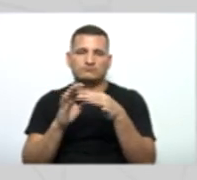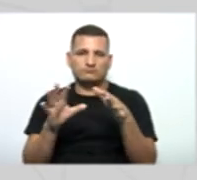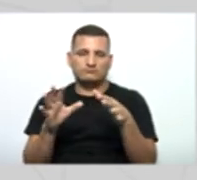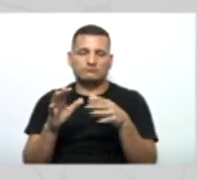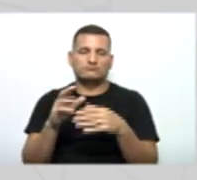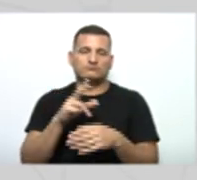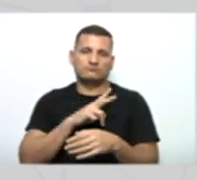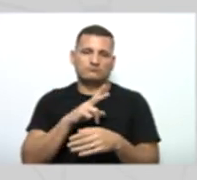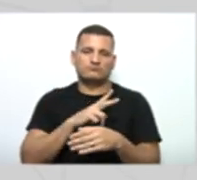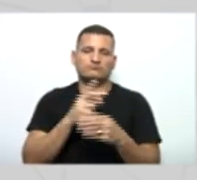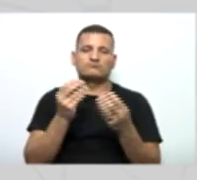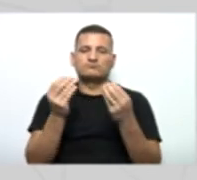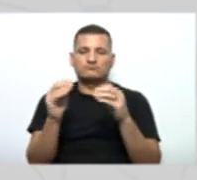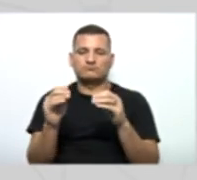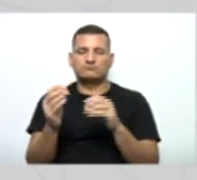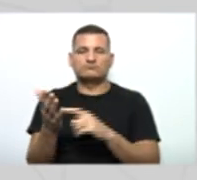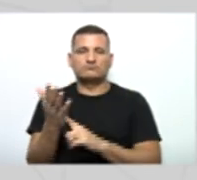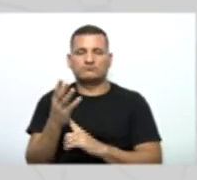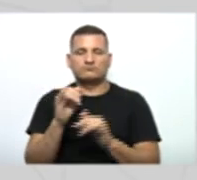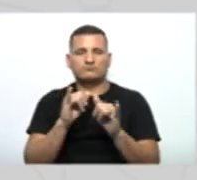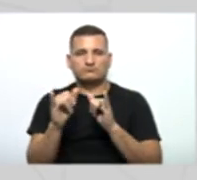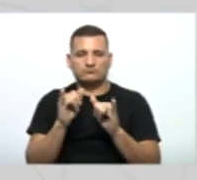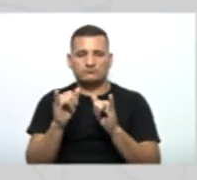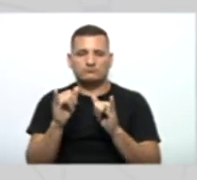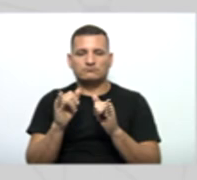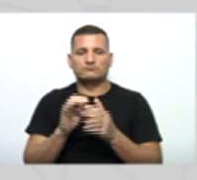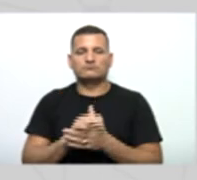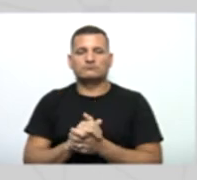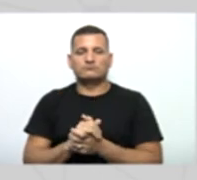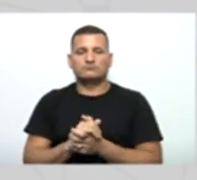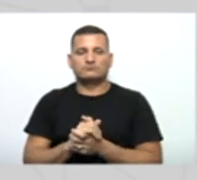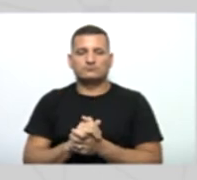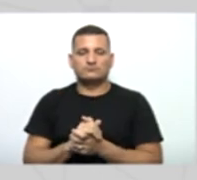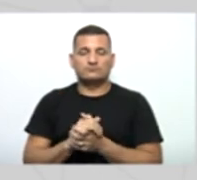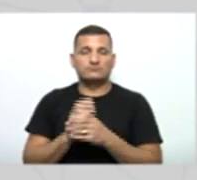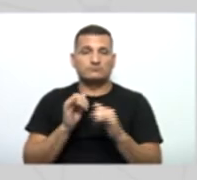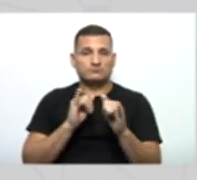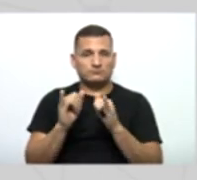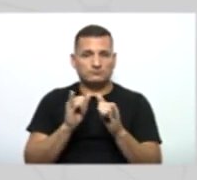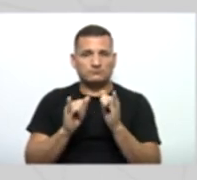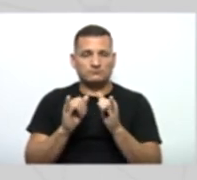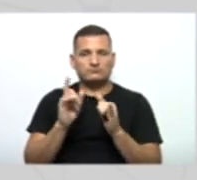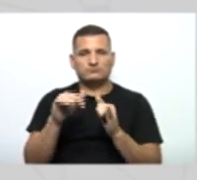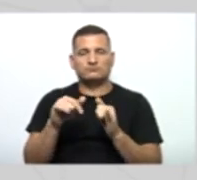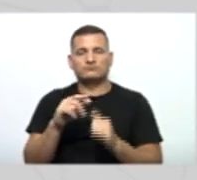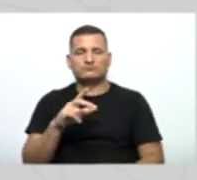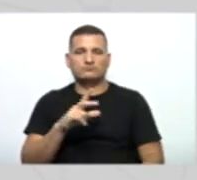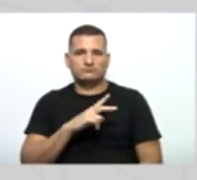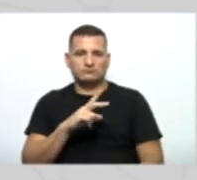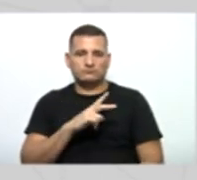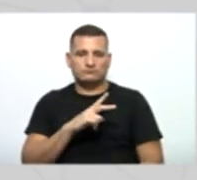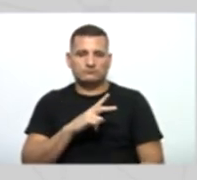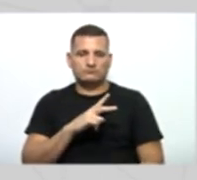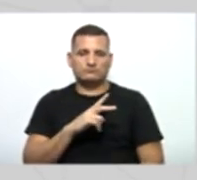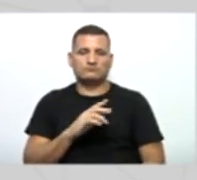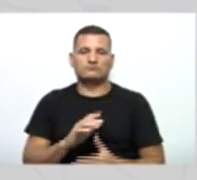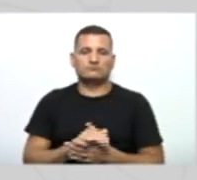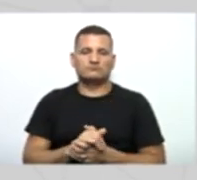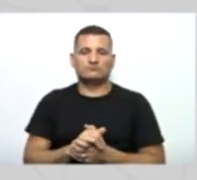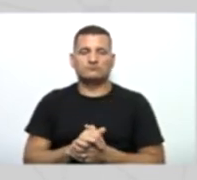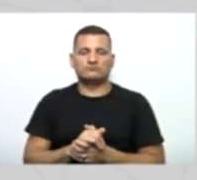você ia colocar aqui, para mostrar as informações privadas, você ia colocar: as informações a seguir são privadas, e ia